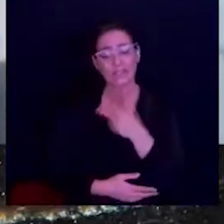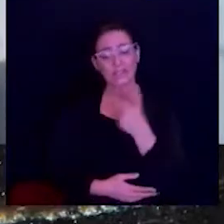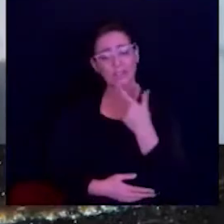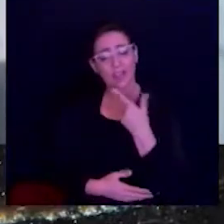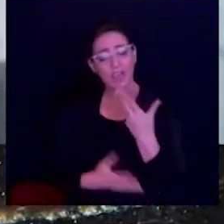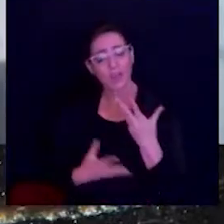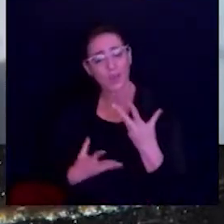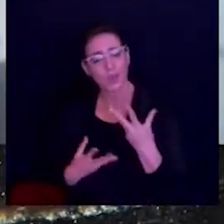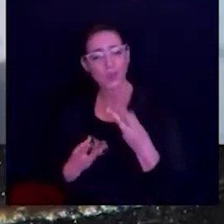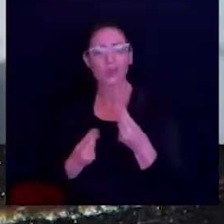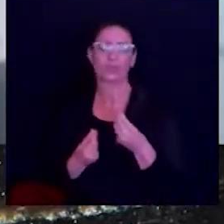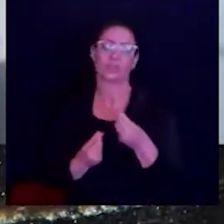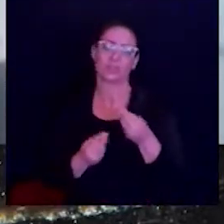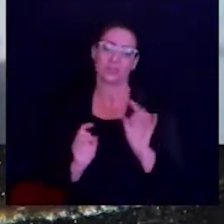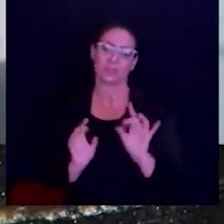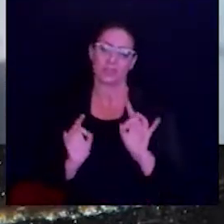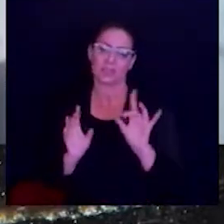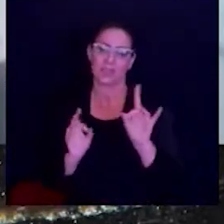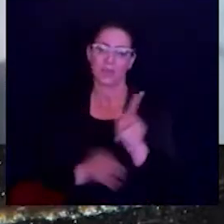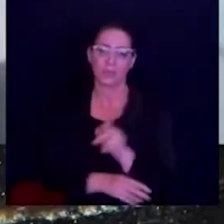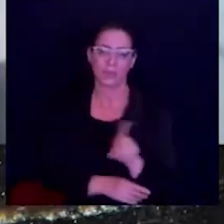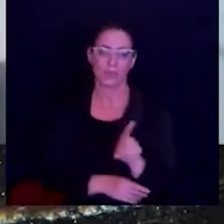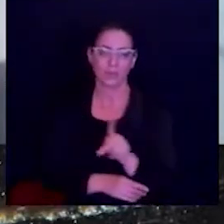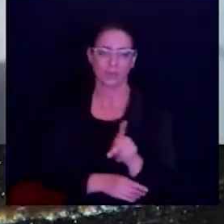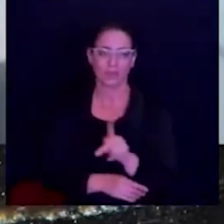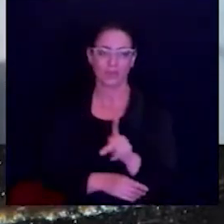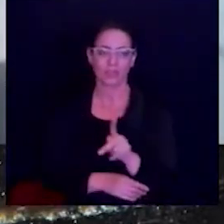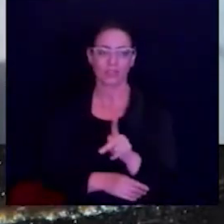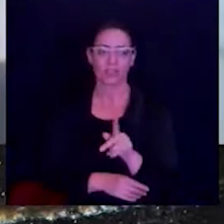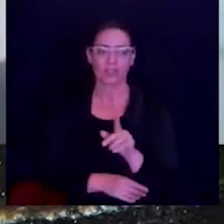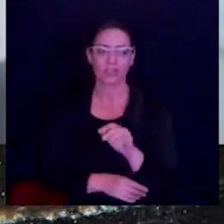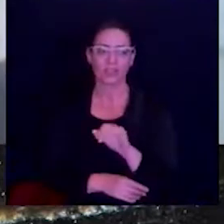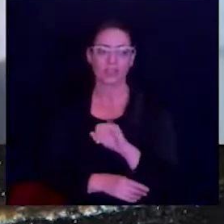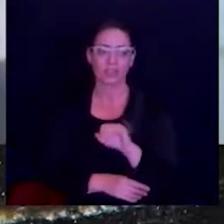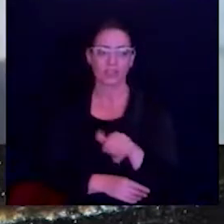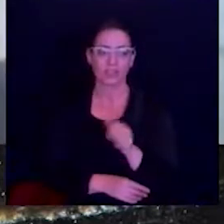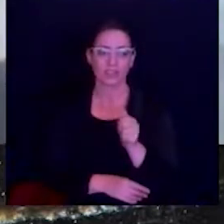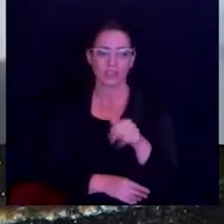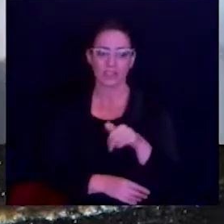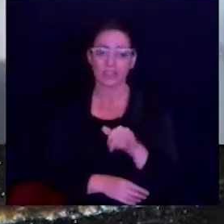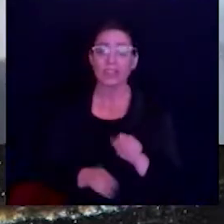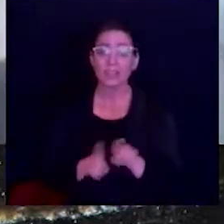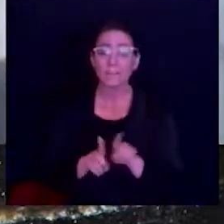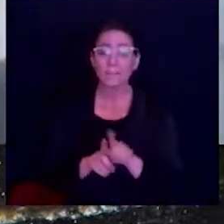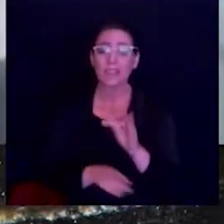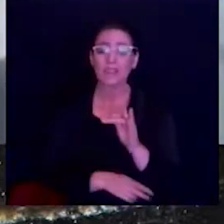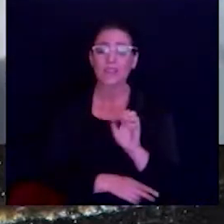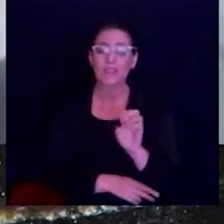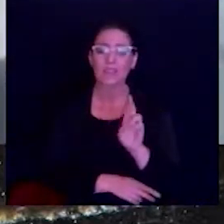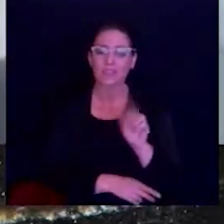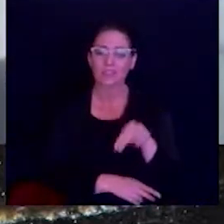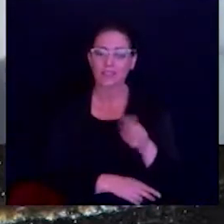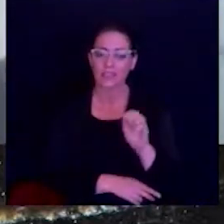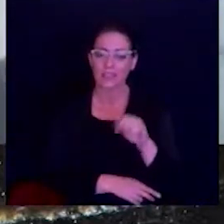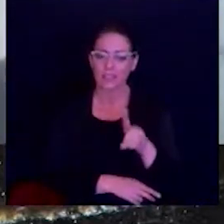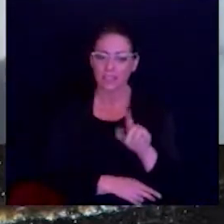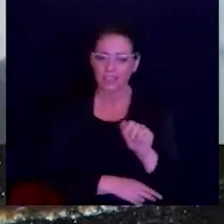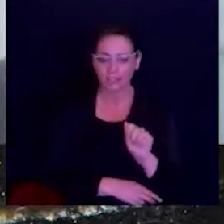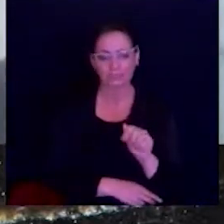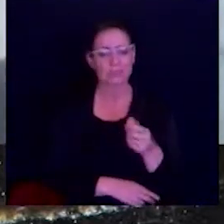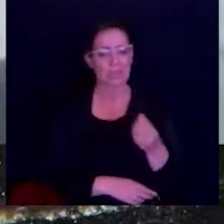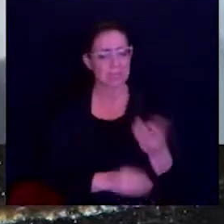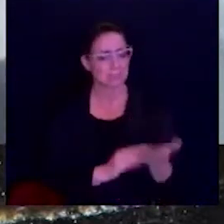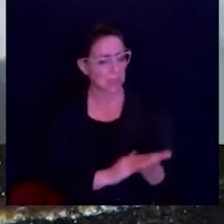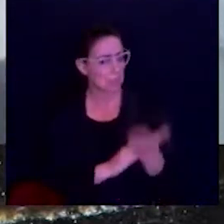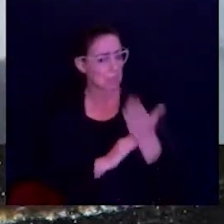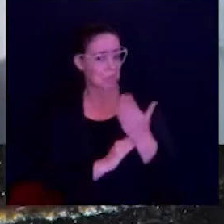são especiais as melhores professoras, a doutora Janice e a doutora Fernanda Souza. Não seríamos quem somos hoje